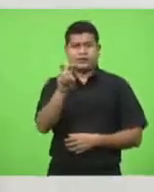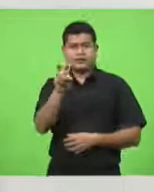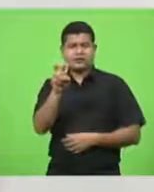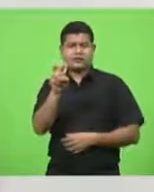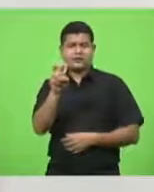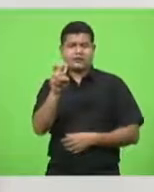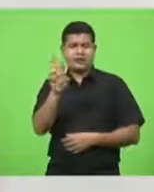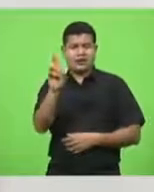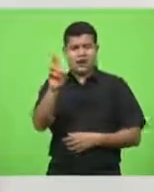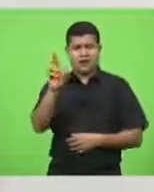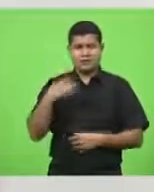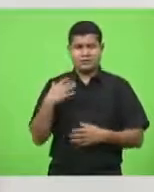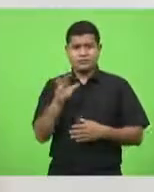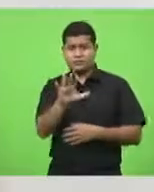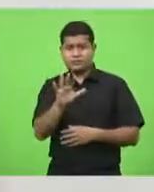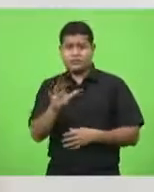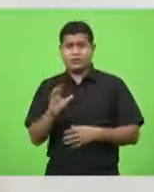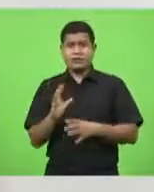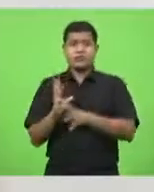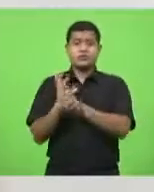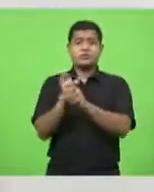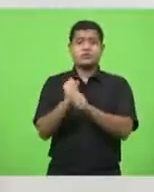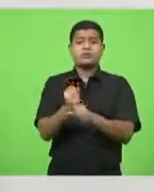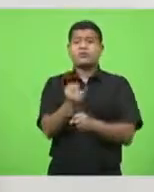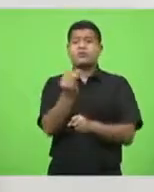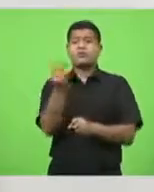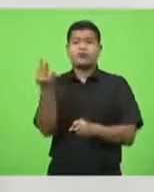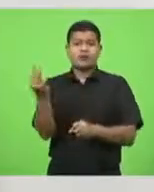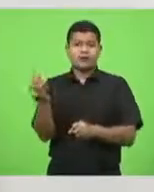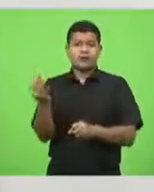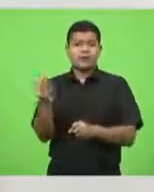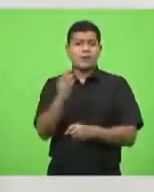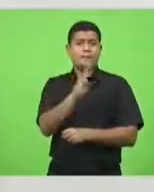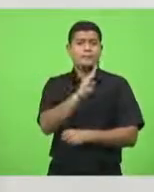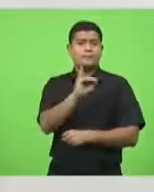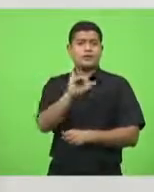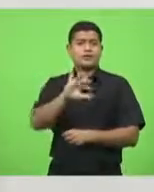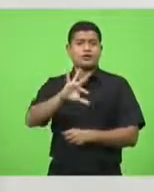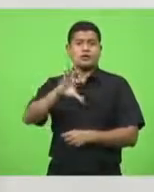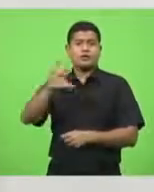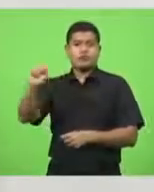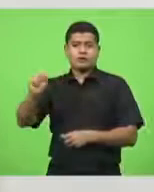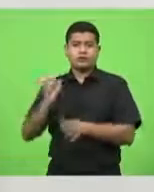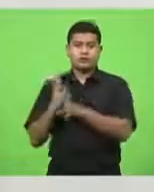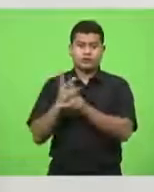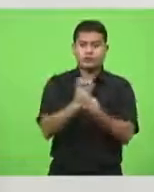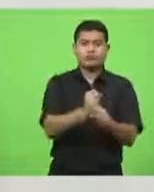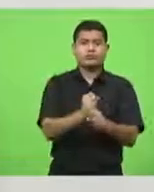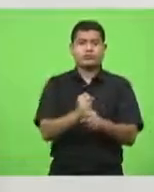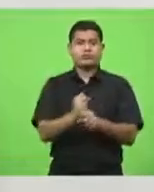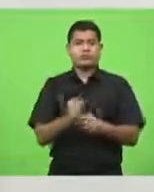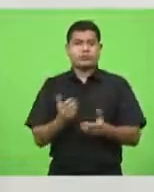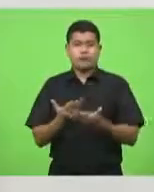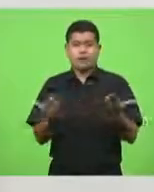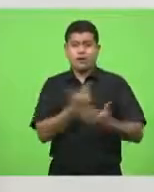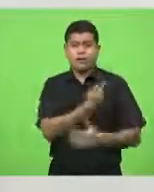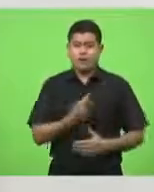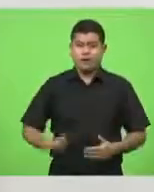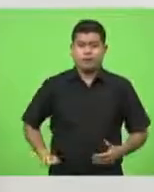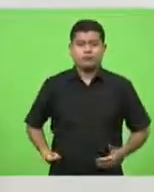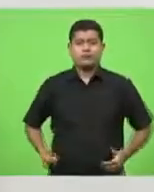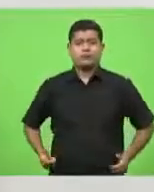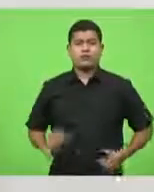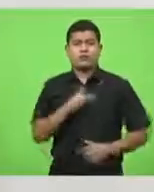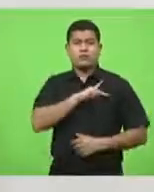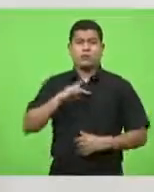R$ 250, R$ 350, mas quanto dá isso num quantitativo? Quantos bilhões de reais isso dá para os cofres públicos? E isso ela falou que é